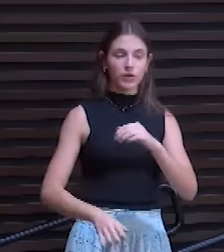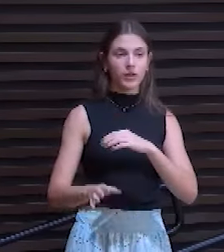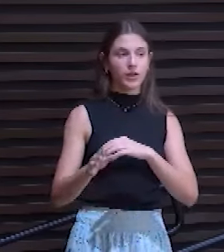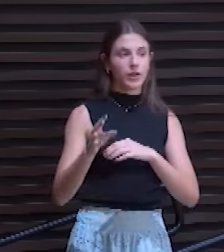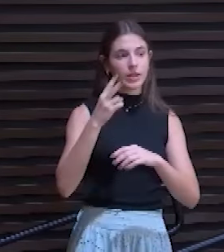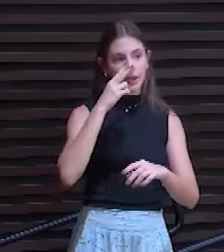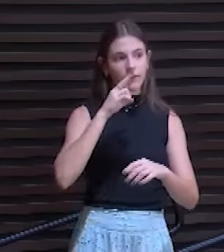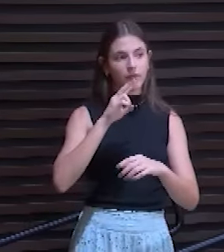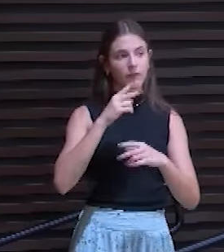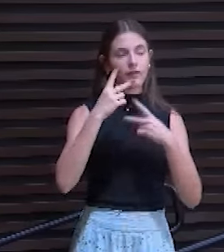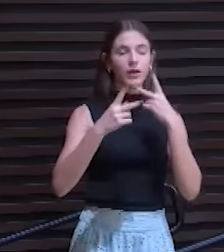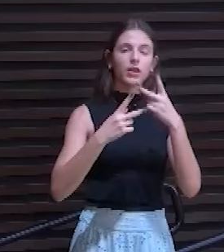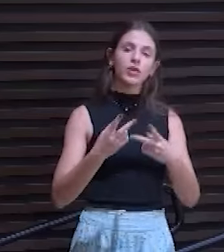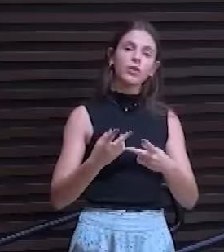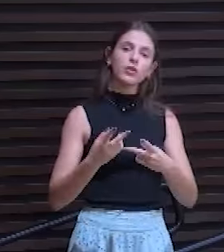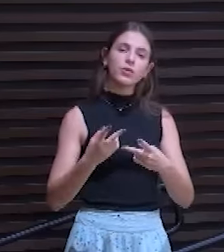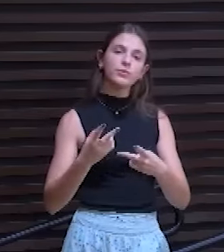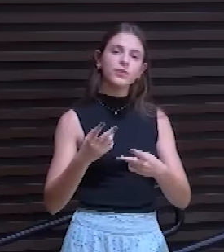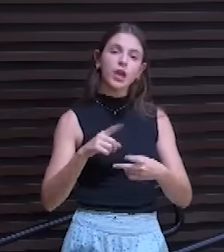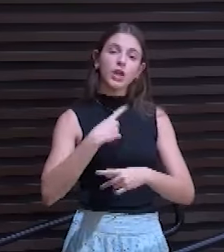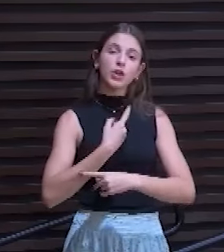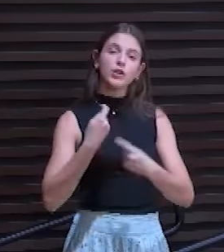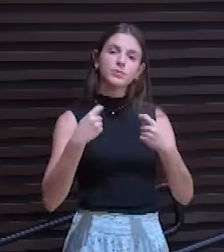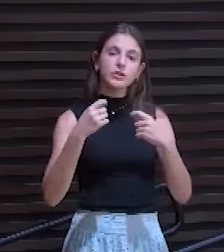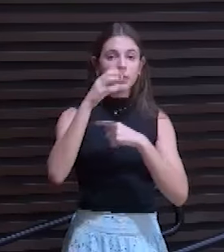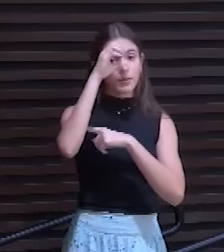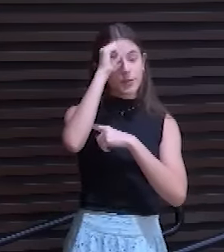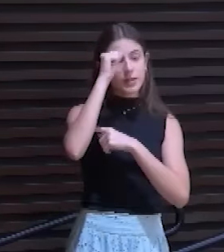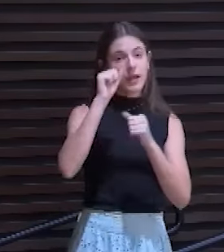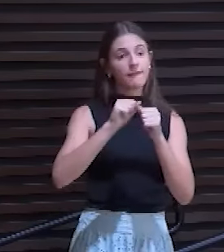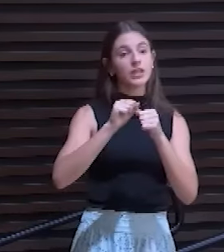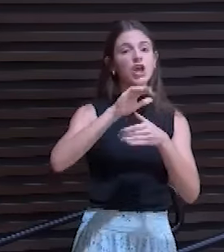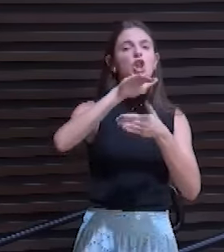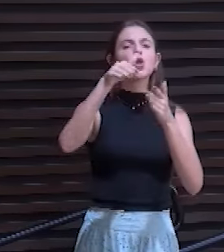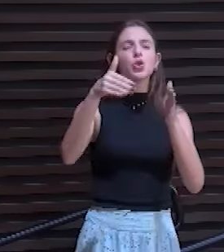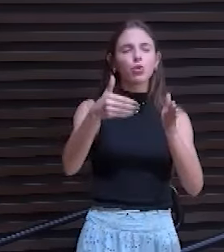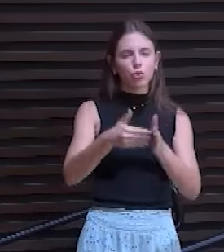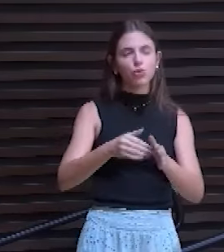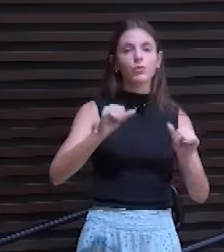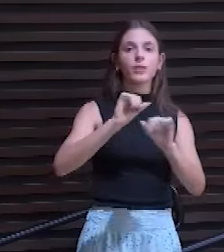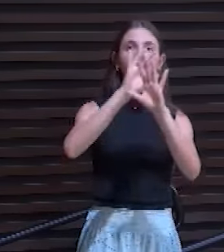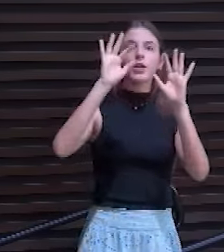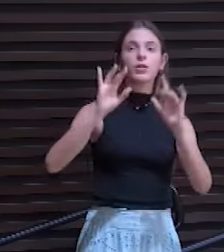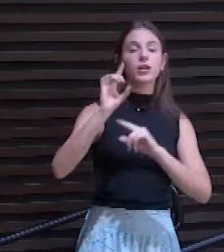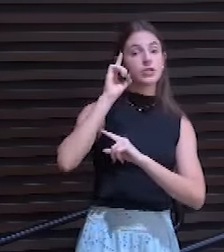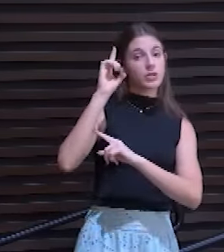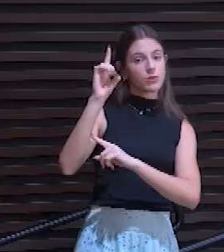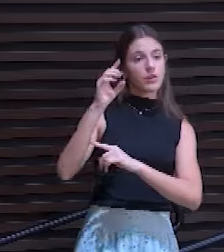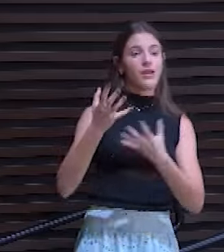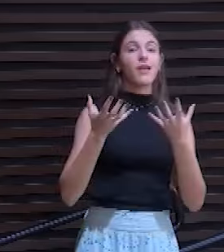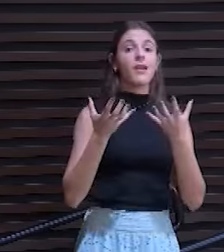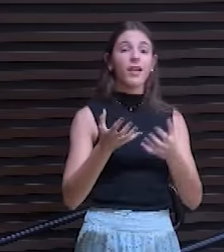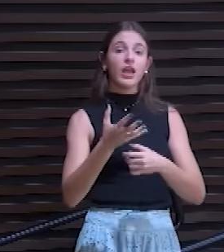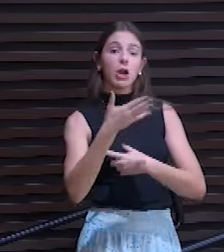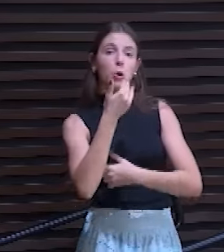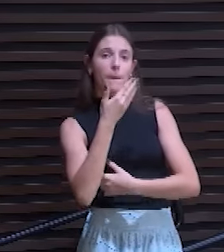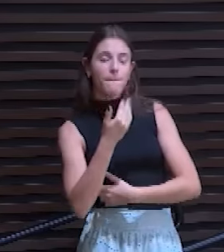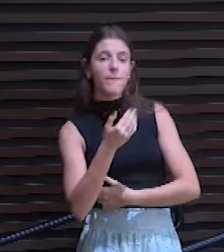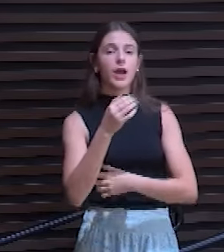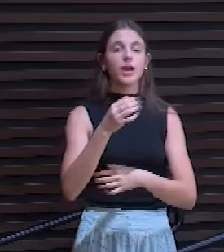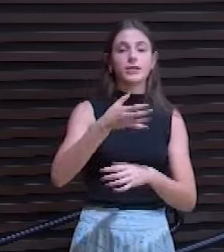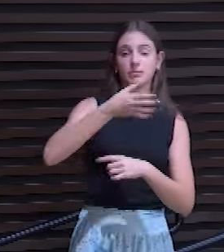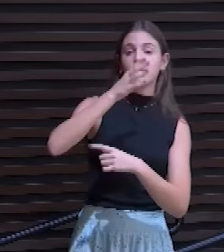que nós precisamos aprender a fazer tudo para a glória de Deus. Que a Bíblia diz, né? Quer comais, quer bebais, ou